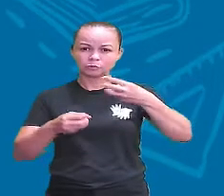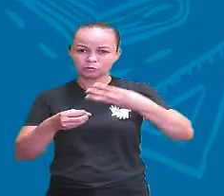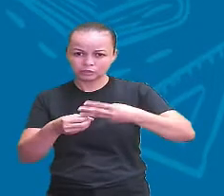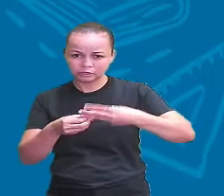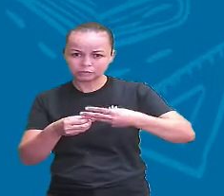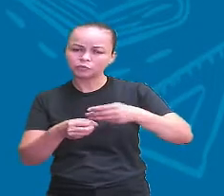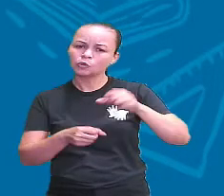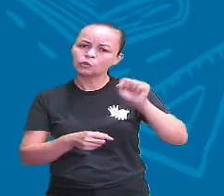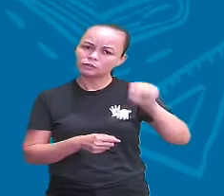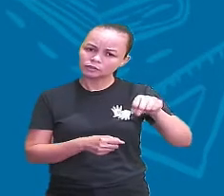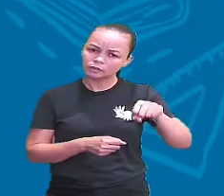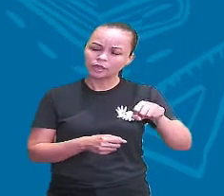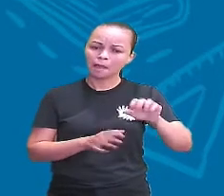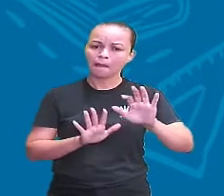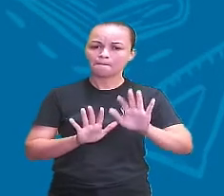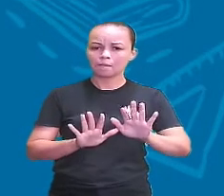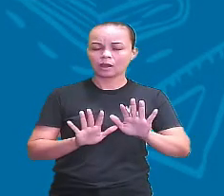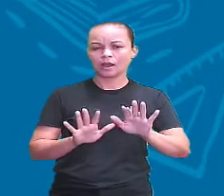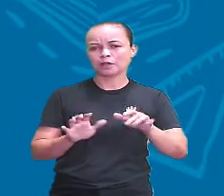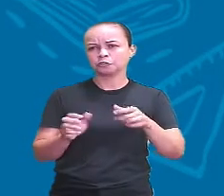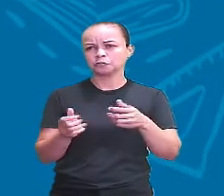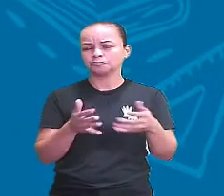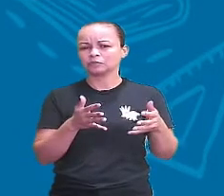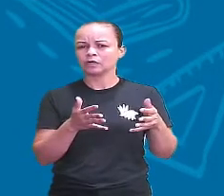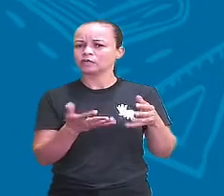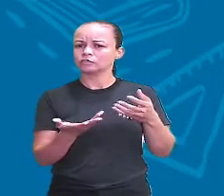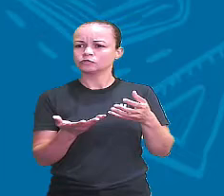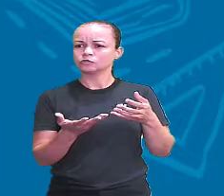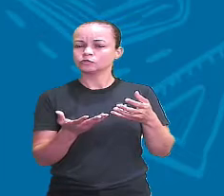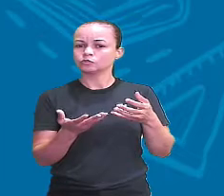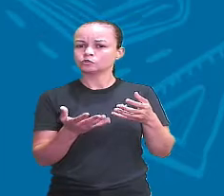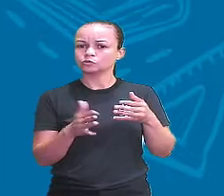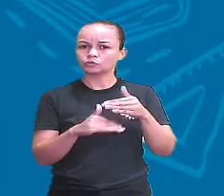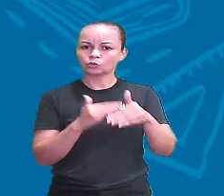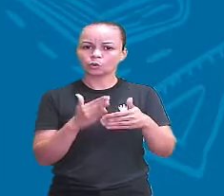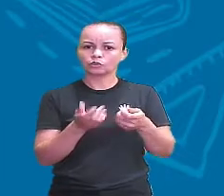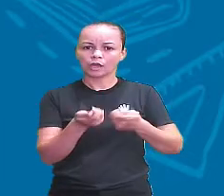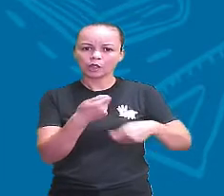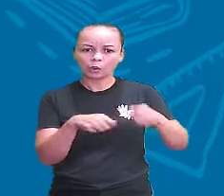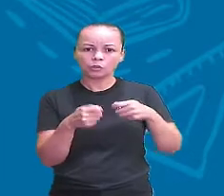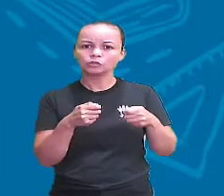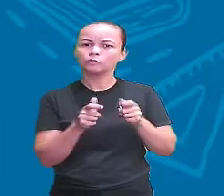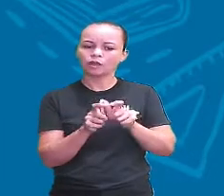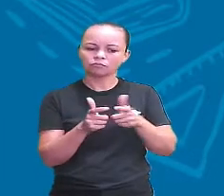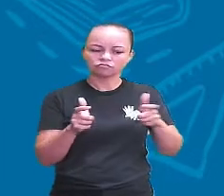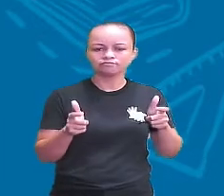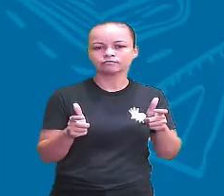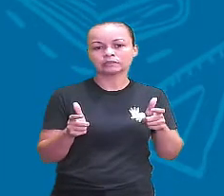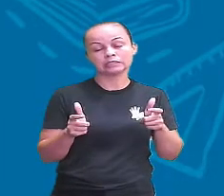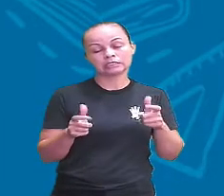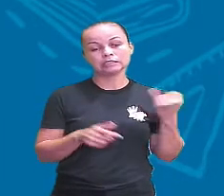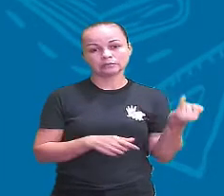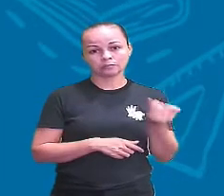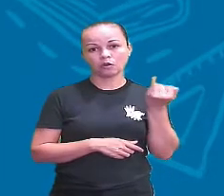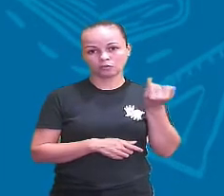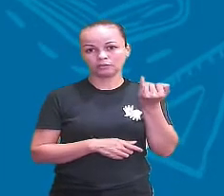é o centro, é o coração, é onde toda a economia flui. Isso a gente tem noção da